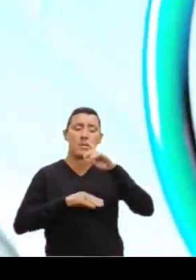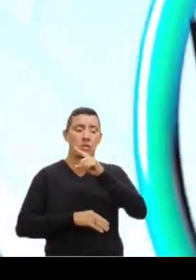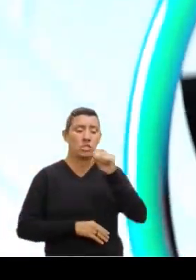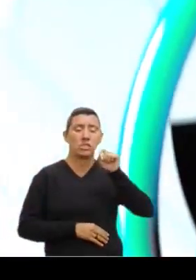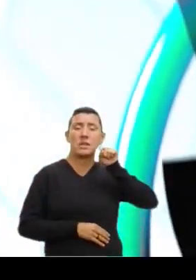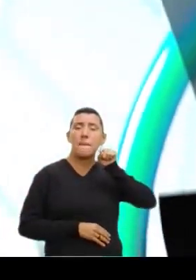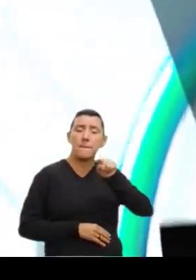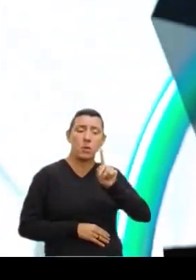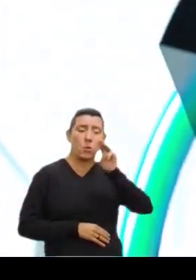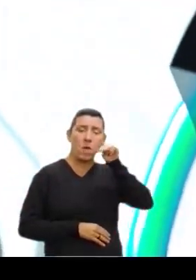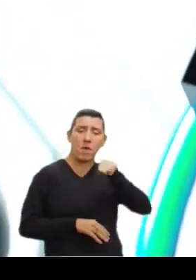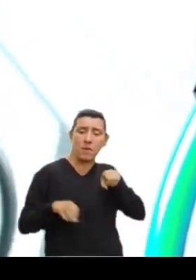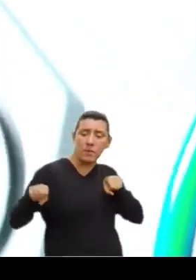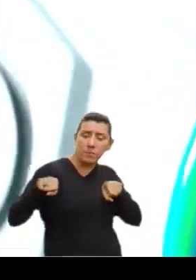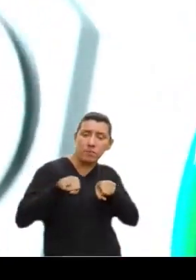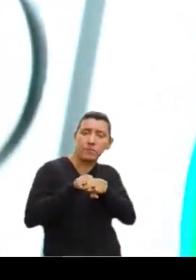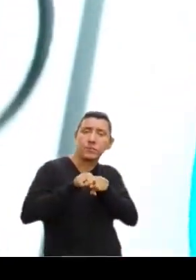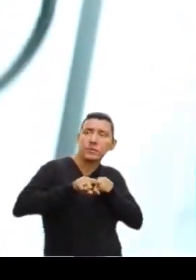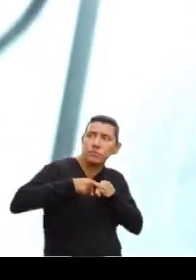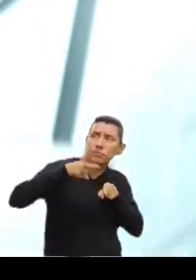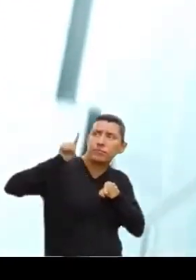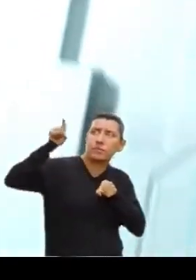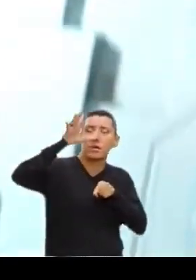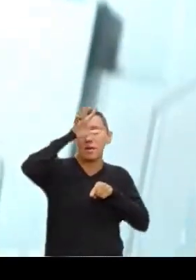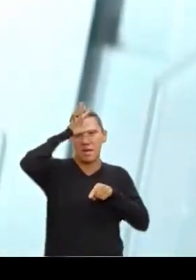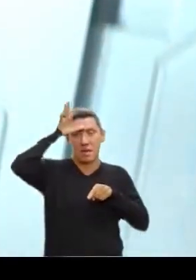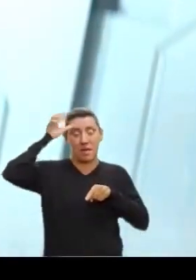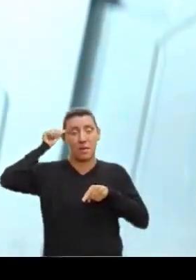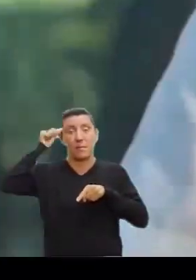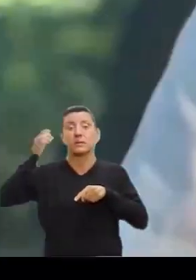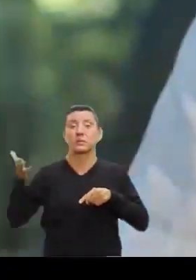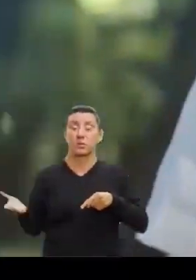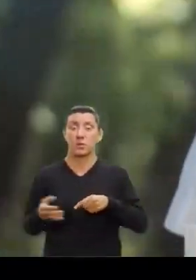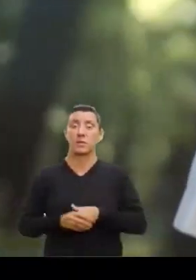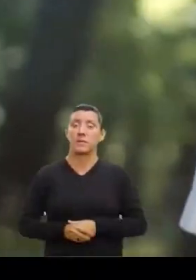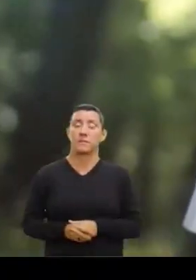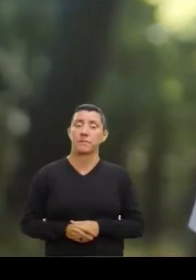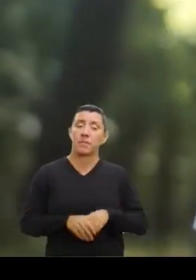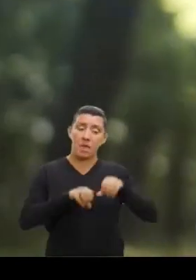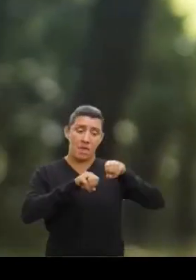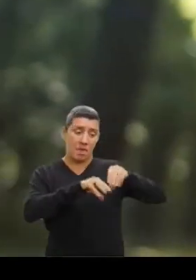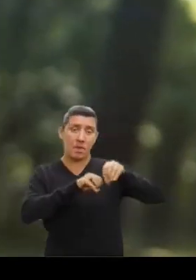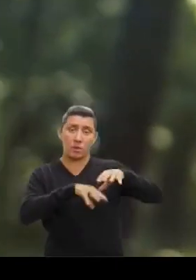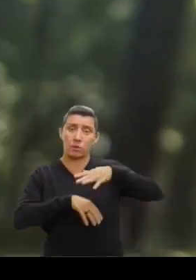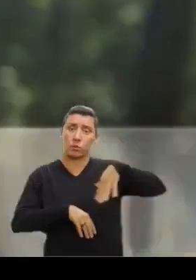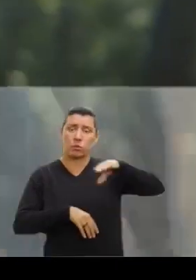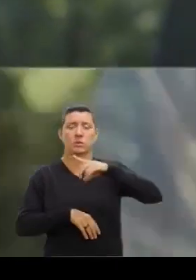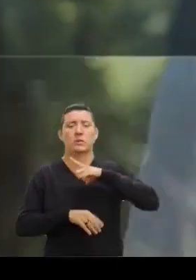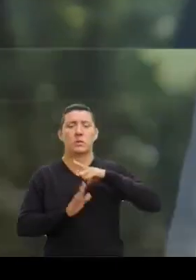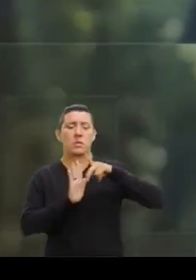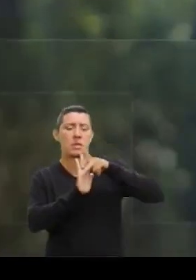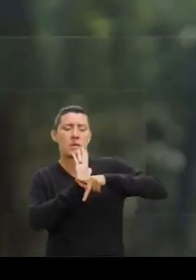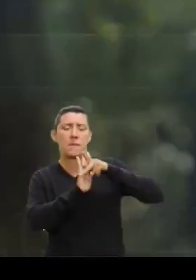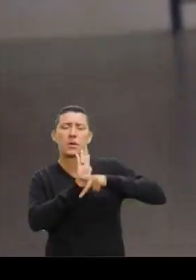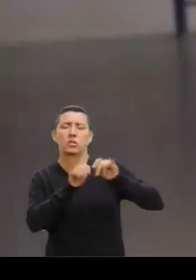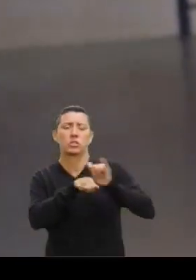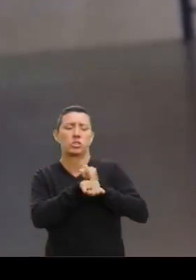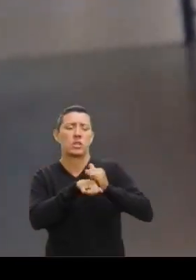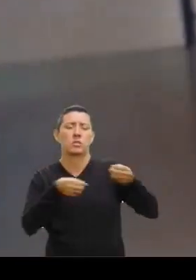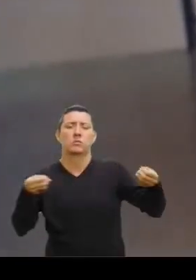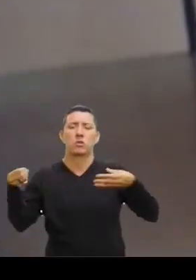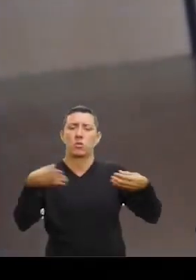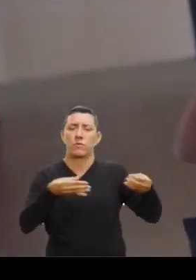de fibras ópticas que chegaram na Amazônia pela primeira vez na educação temos projetos de inovação com